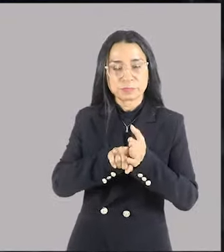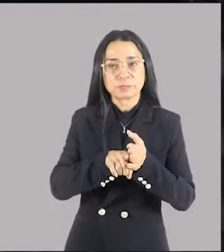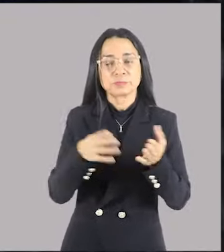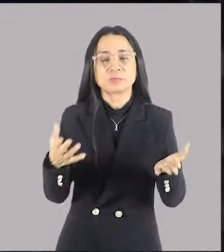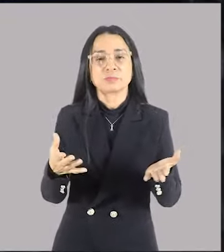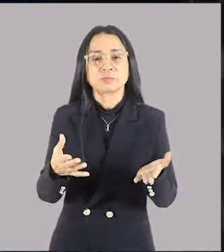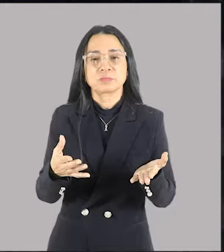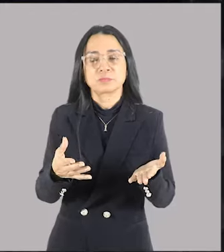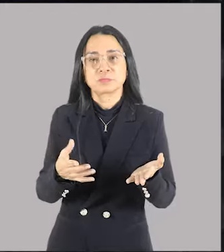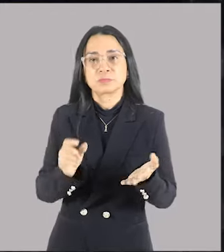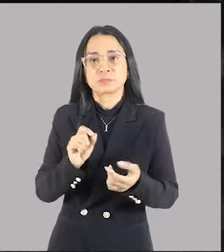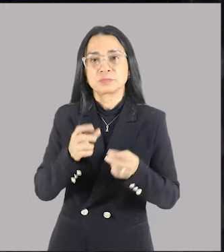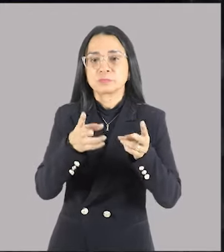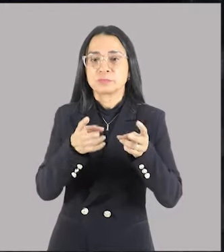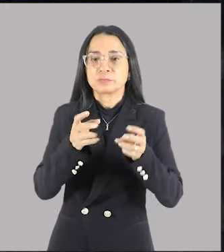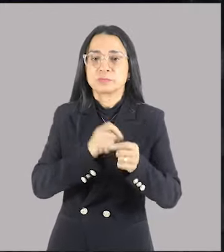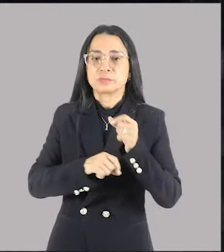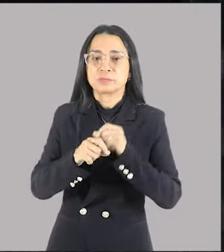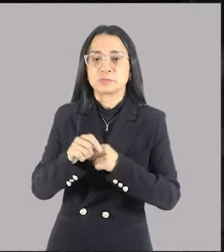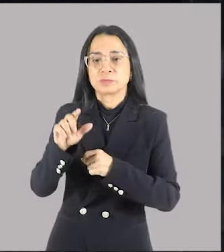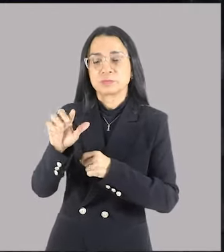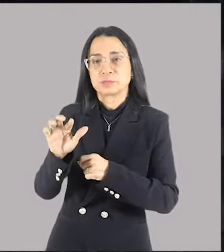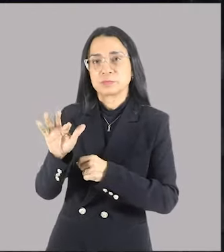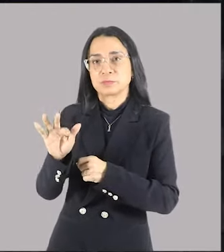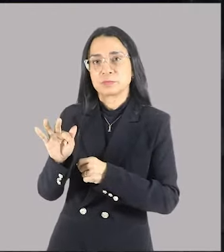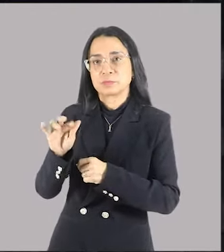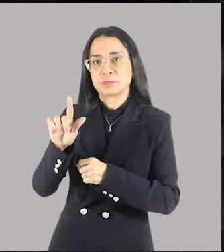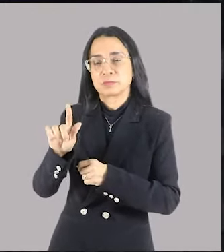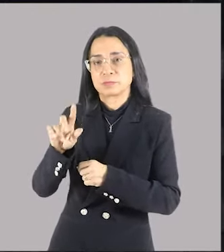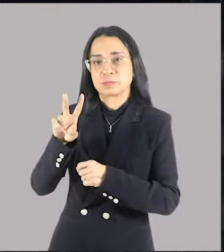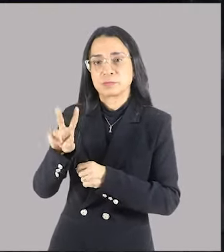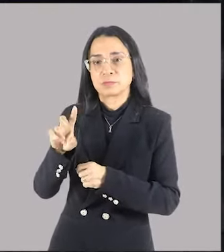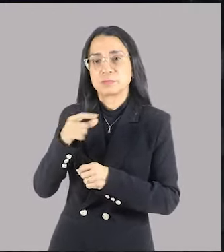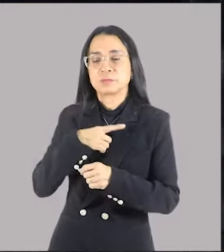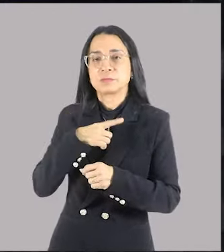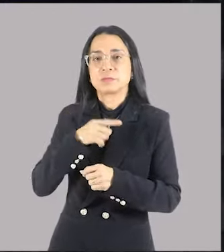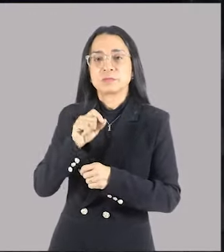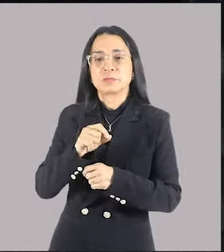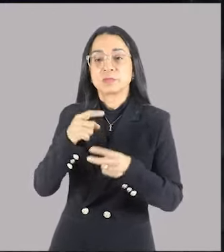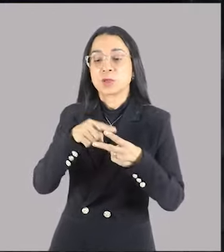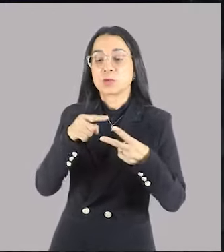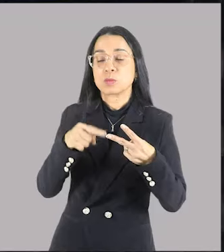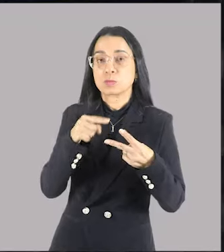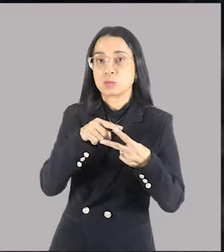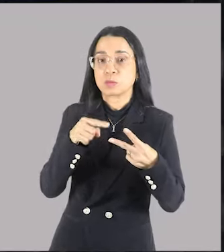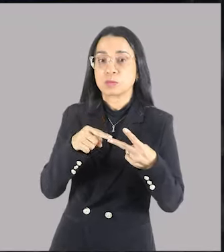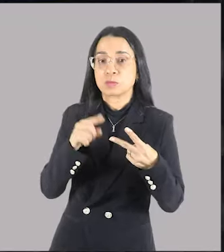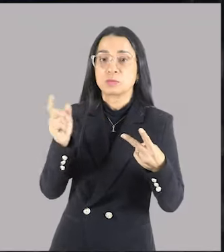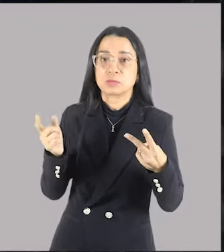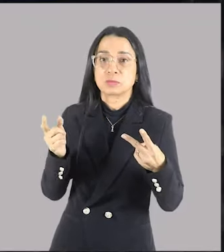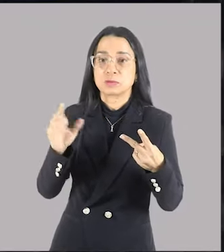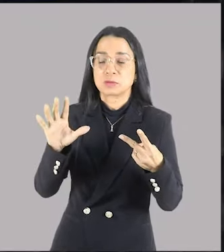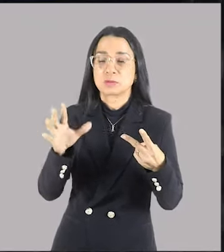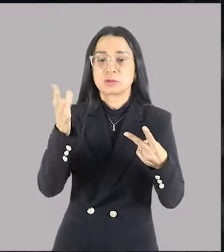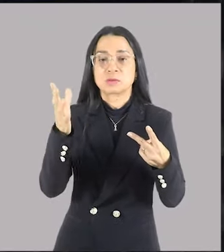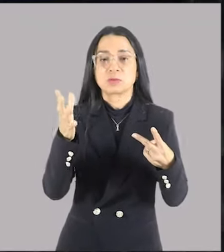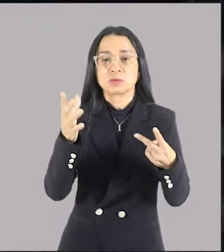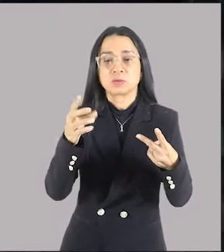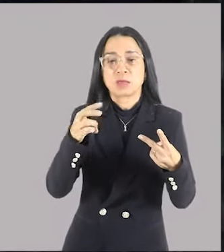é uma questão da da que foi observada pela FGV e nesse sentido temos ali duas situações uma em que Maria